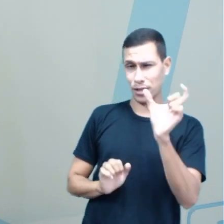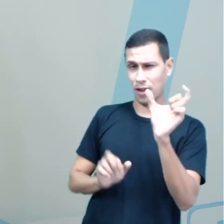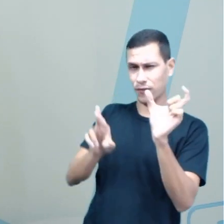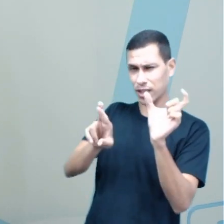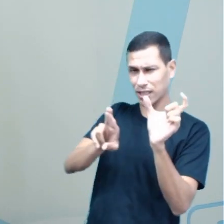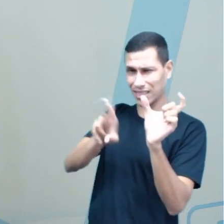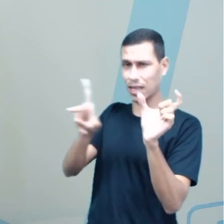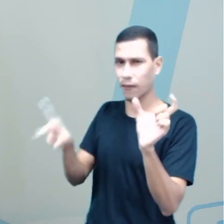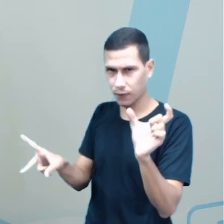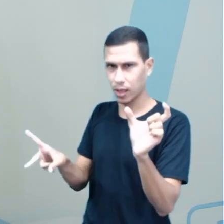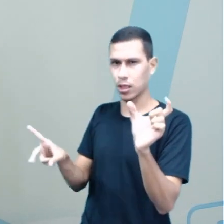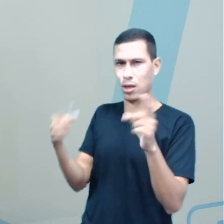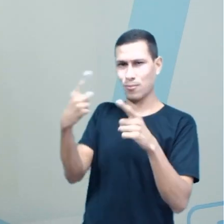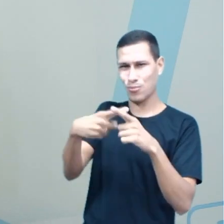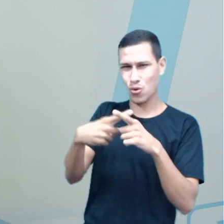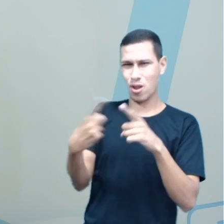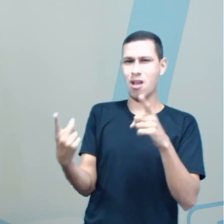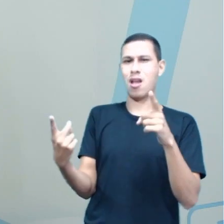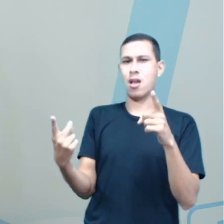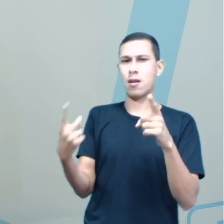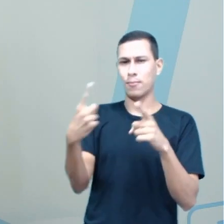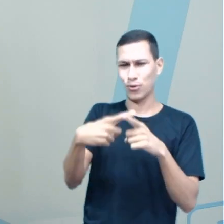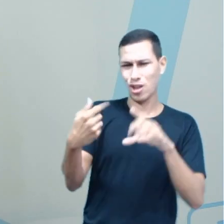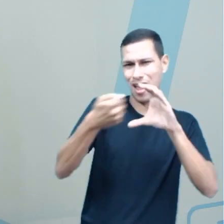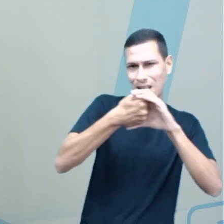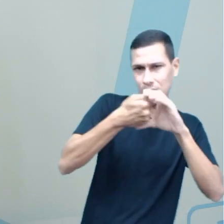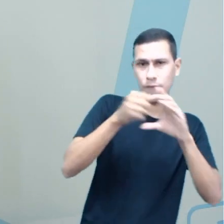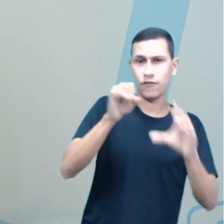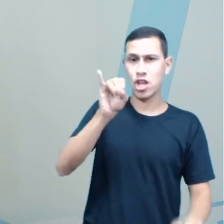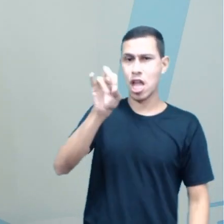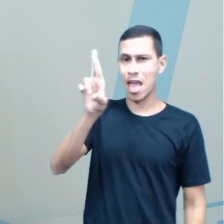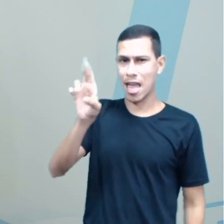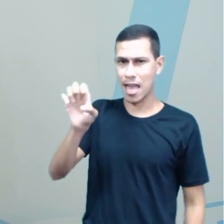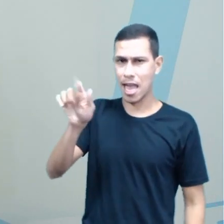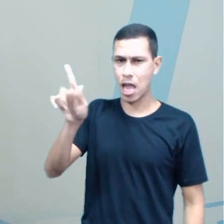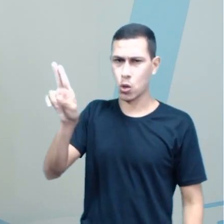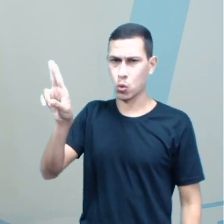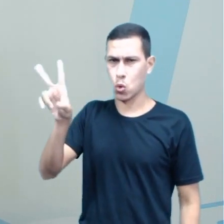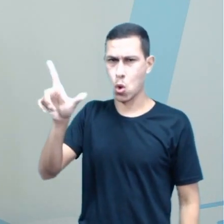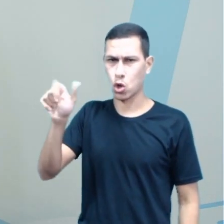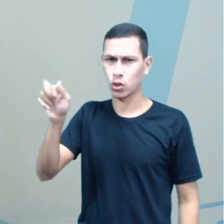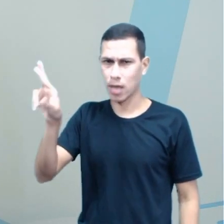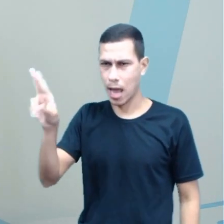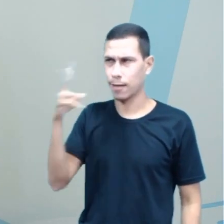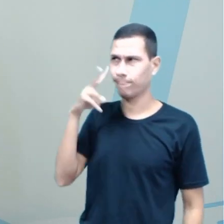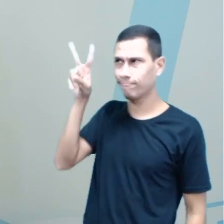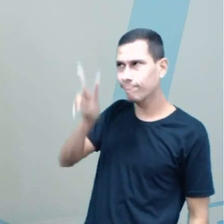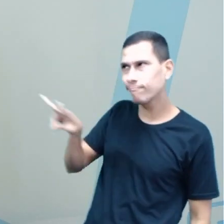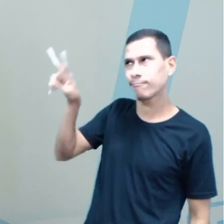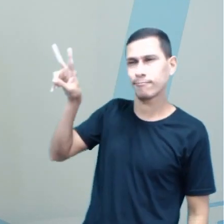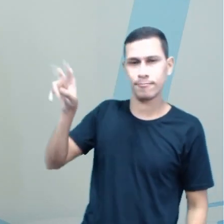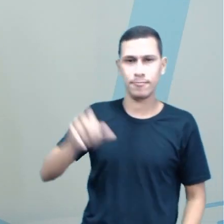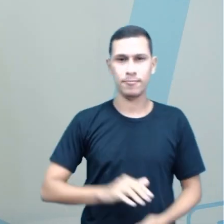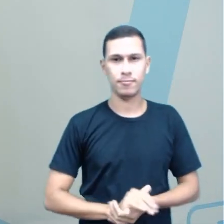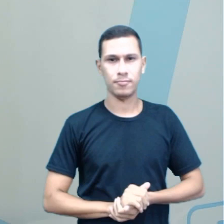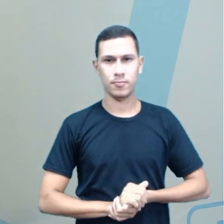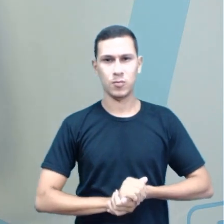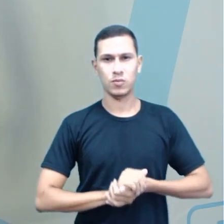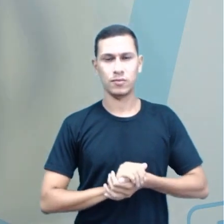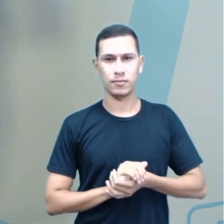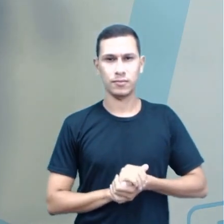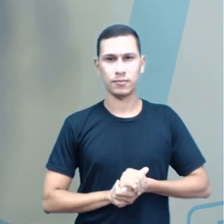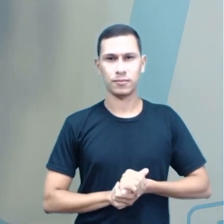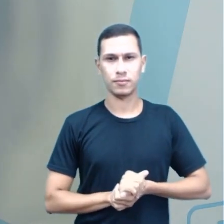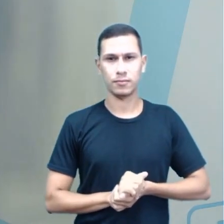ou further, little vira less than e few vira fewer than,